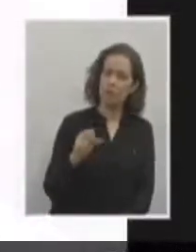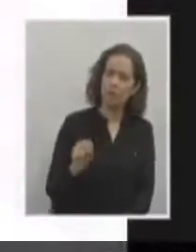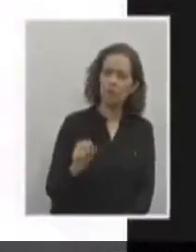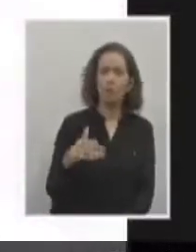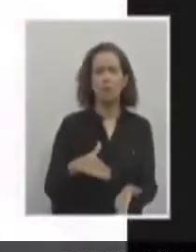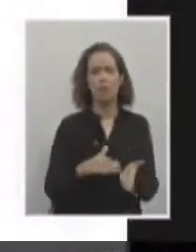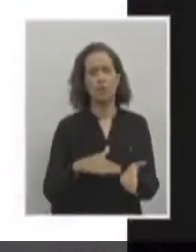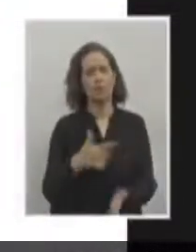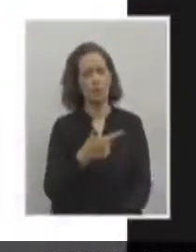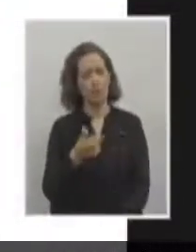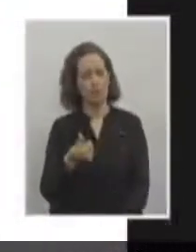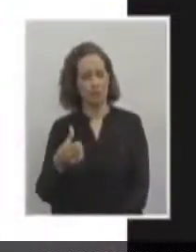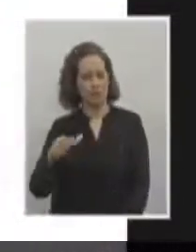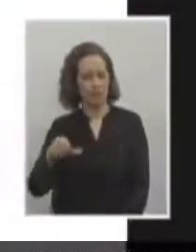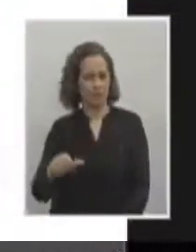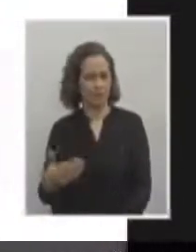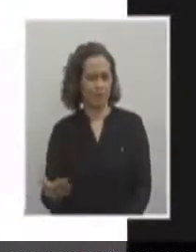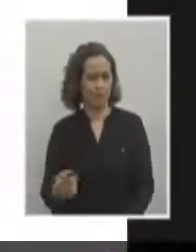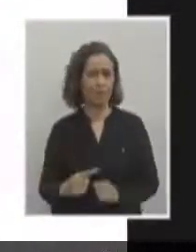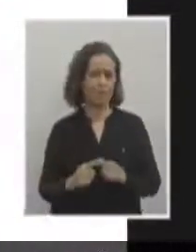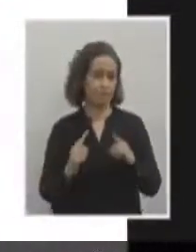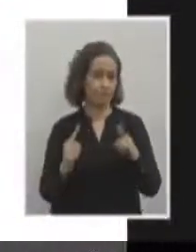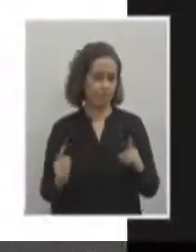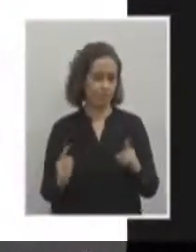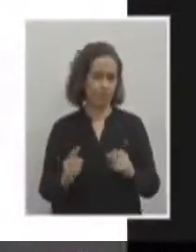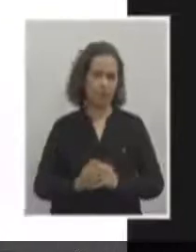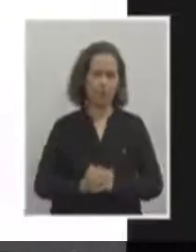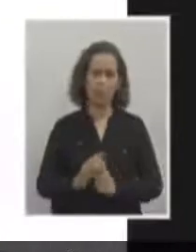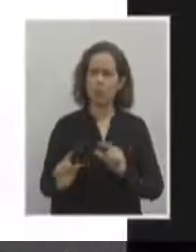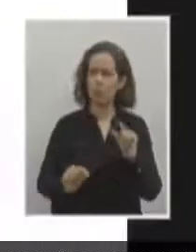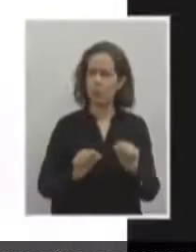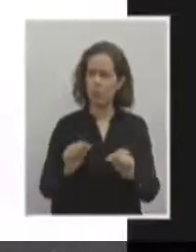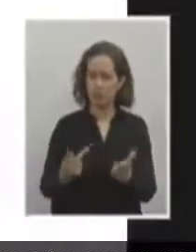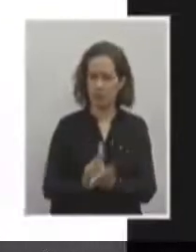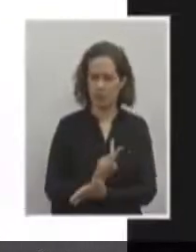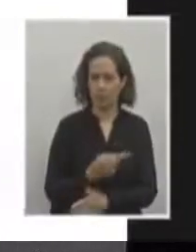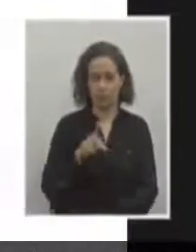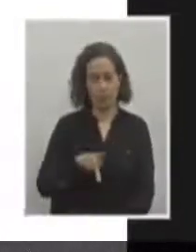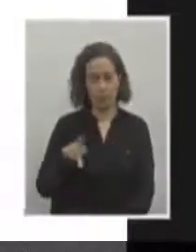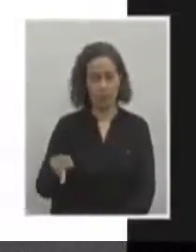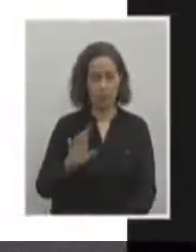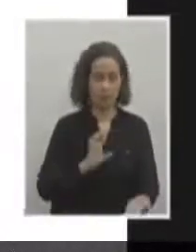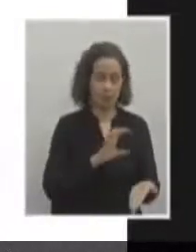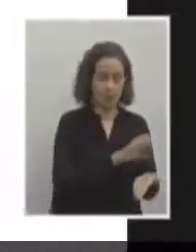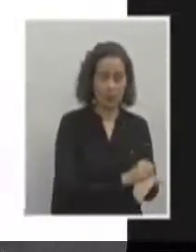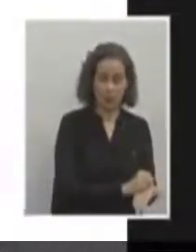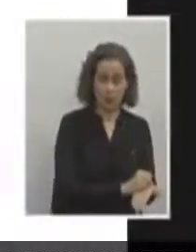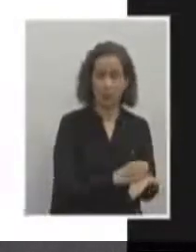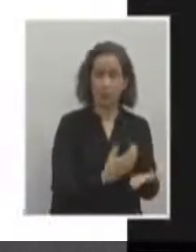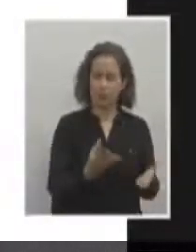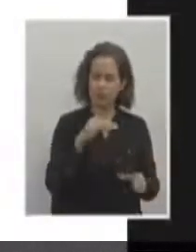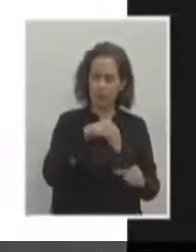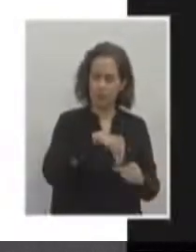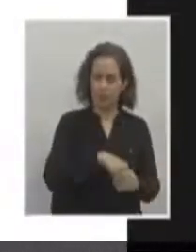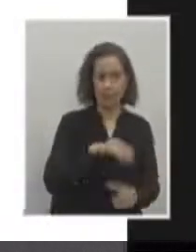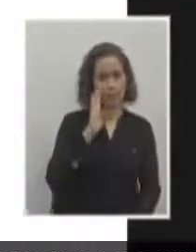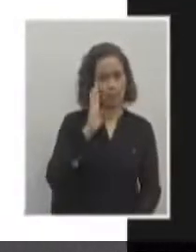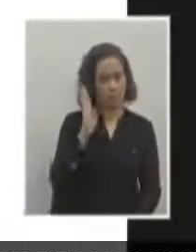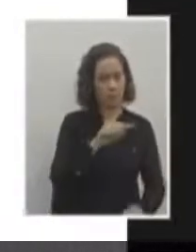assumiram. Acontece que um professor efetivo, regente de aula, para que ele